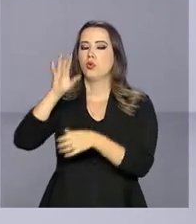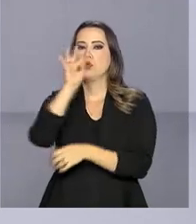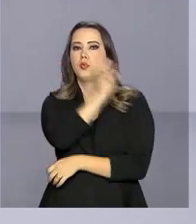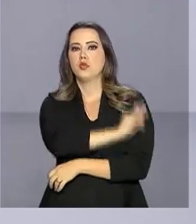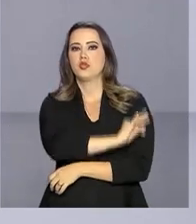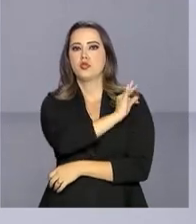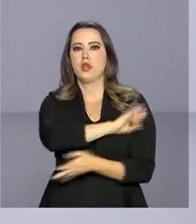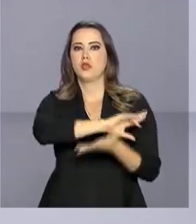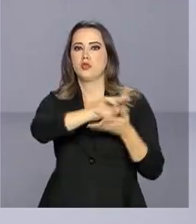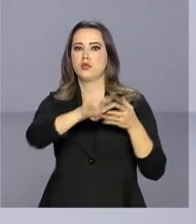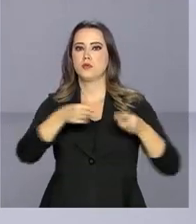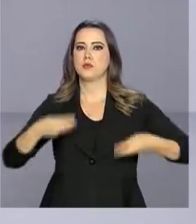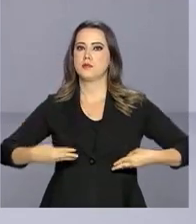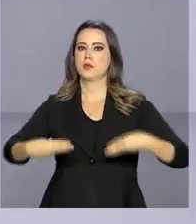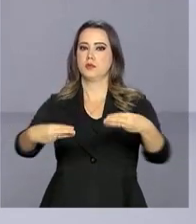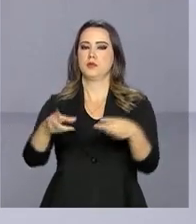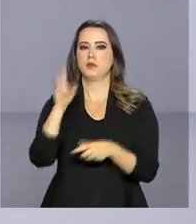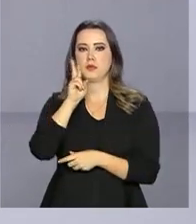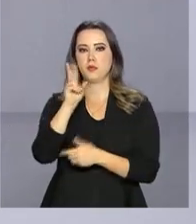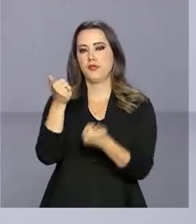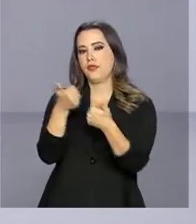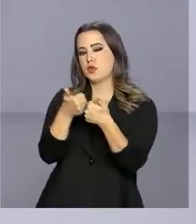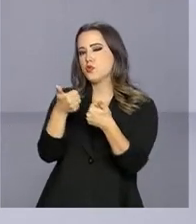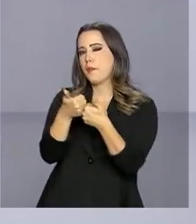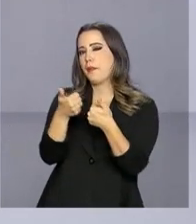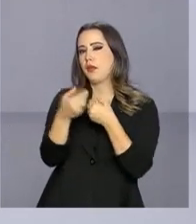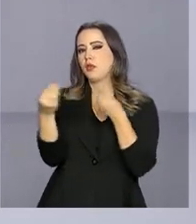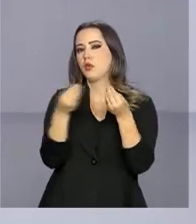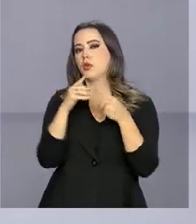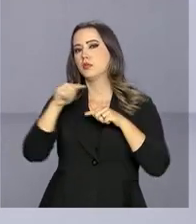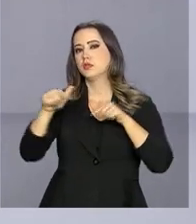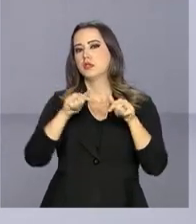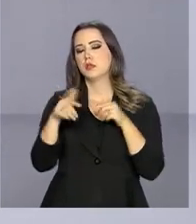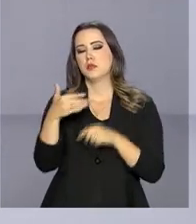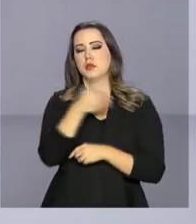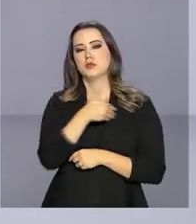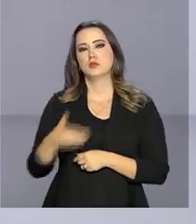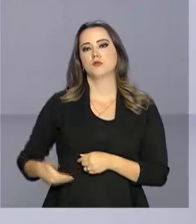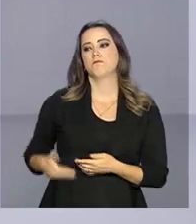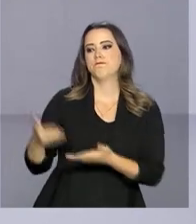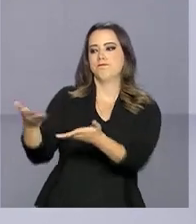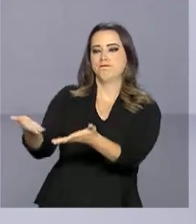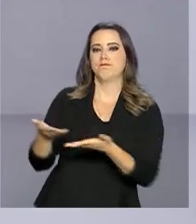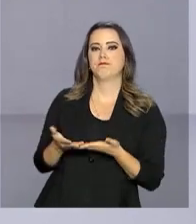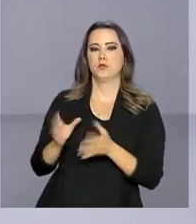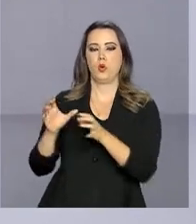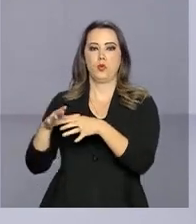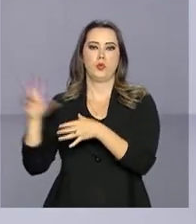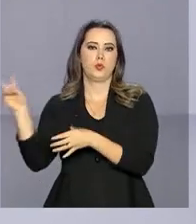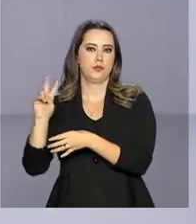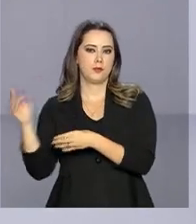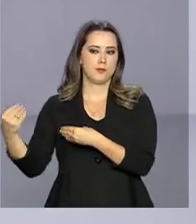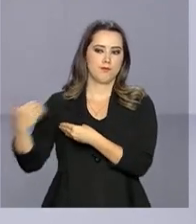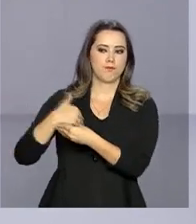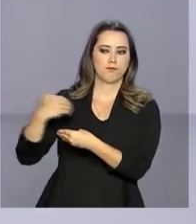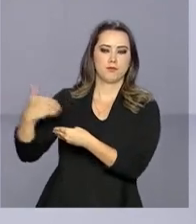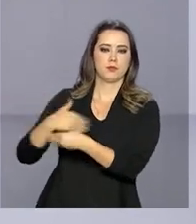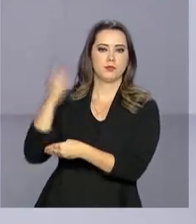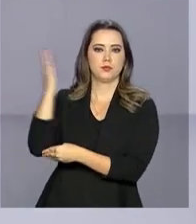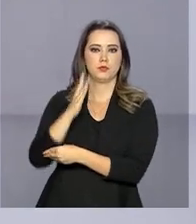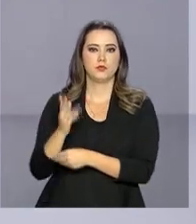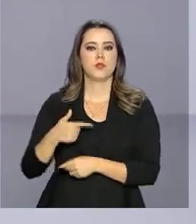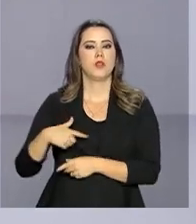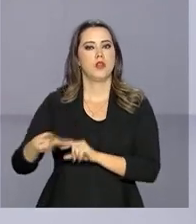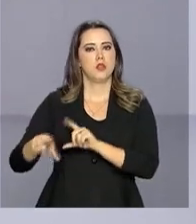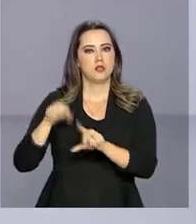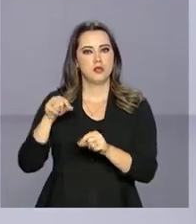técnicos de vários ministérios para acompanhar as ações do governo federal de acolhida aos imigrantes venezuelanos. A decisão da ida desse